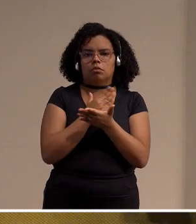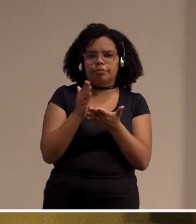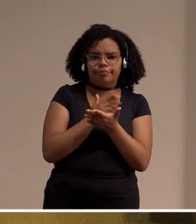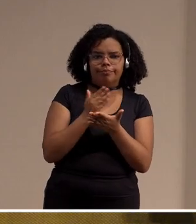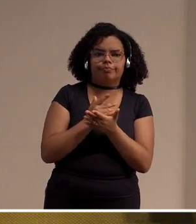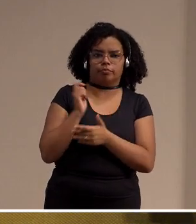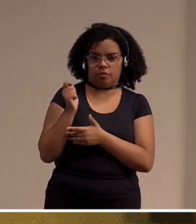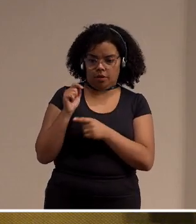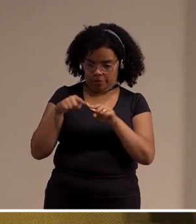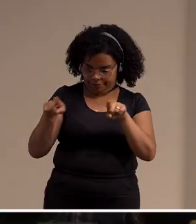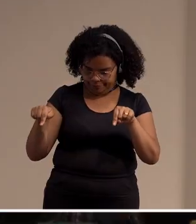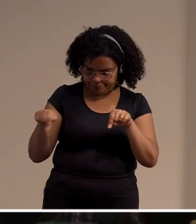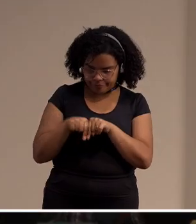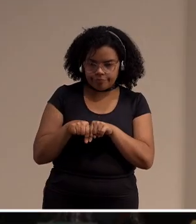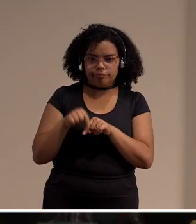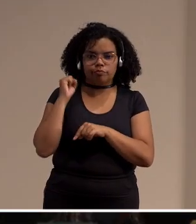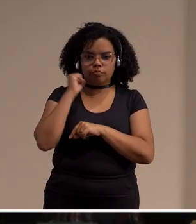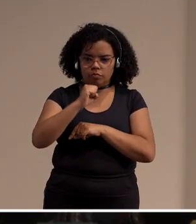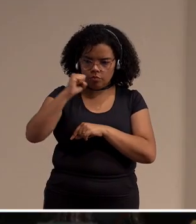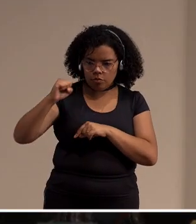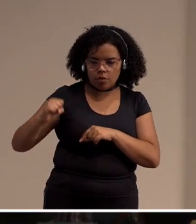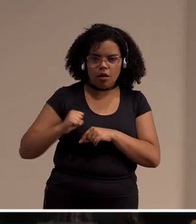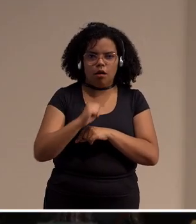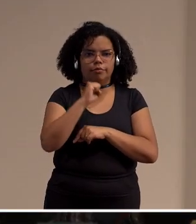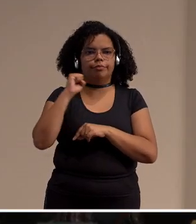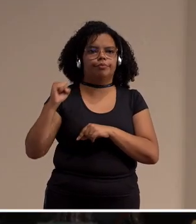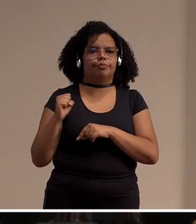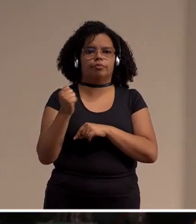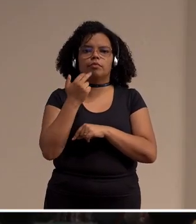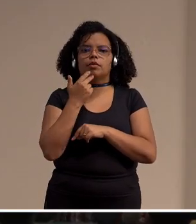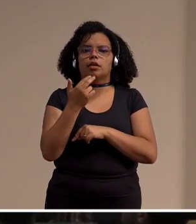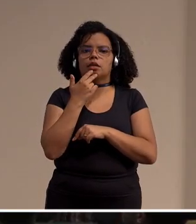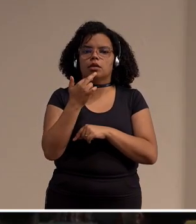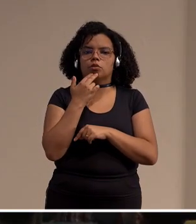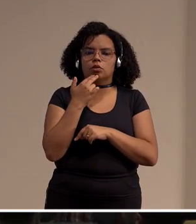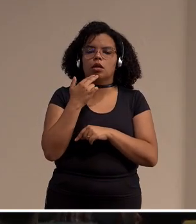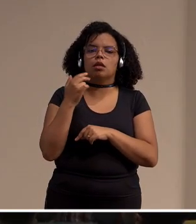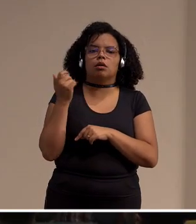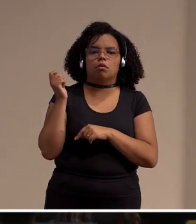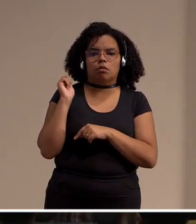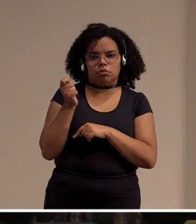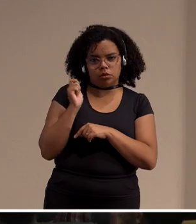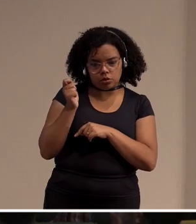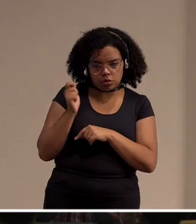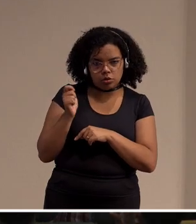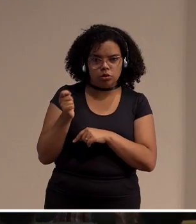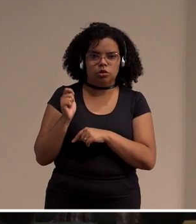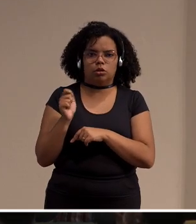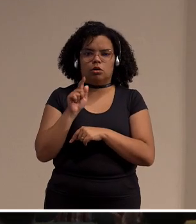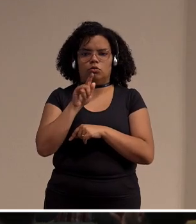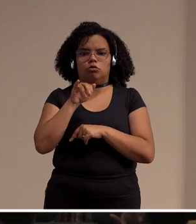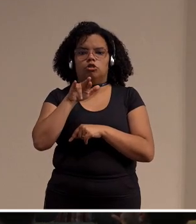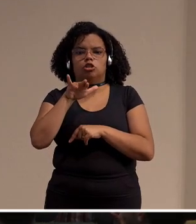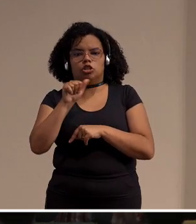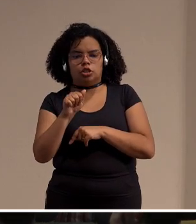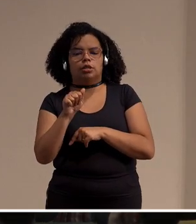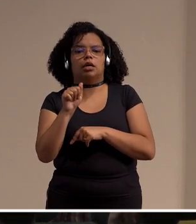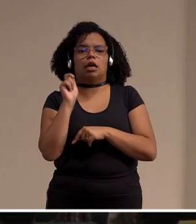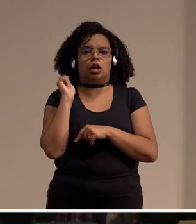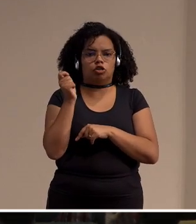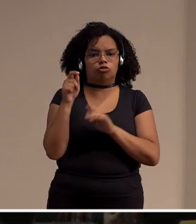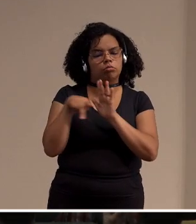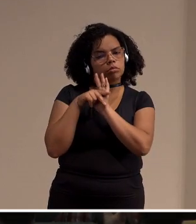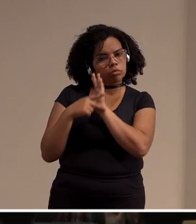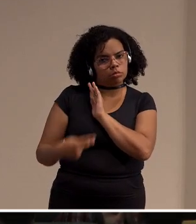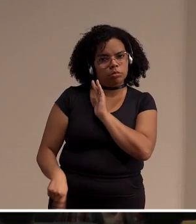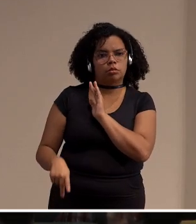um livro que é o primeiro livro escrito na língua argentina. É o primeiro livro que se considera que está escrito com gíria argentina. E por exemplo,